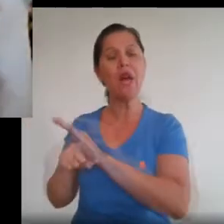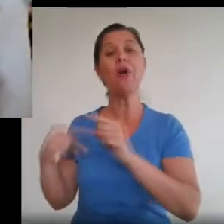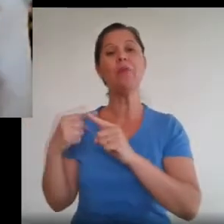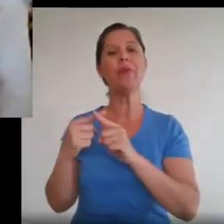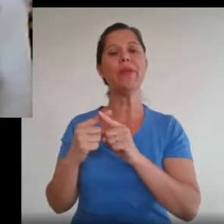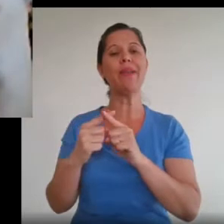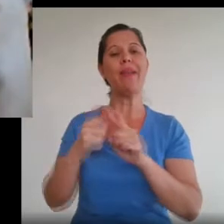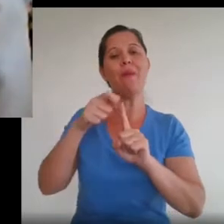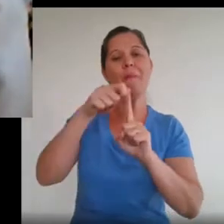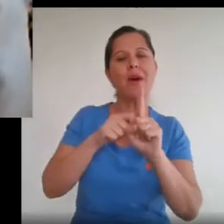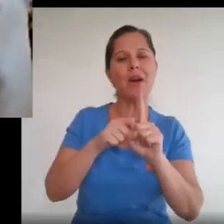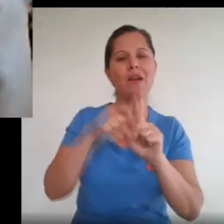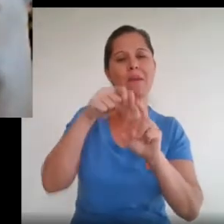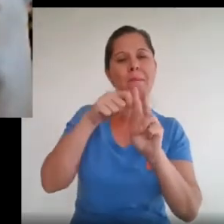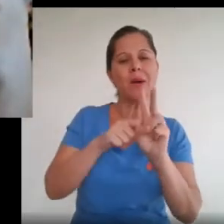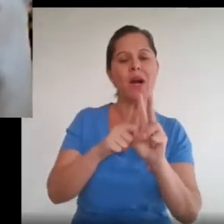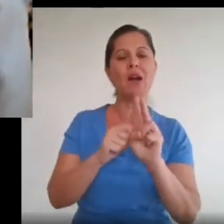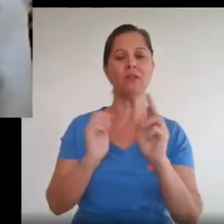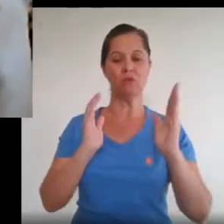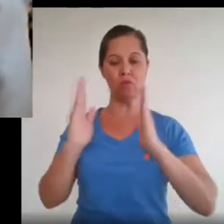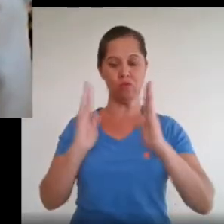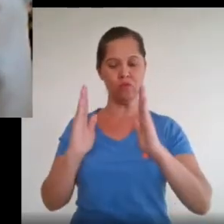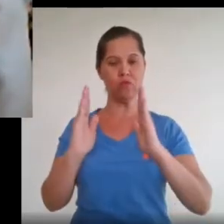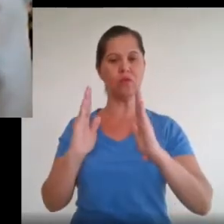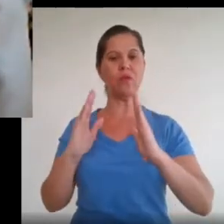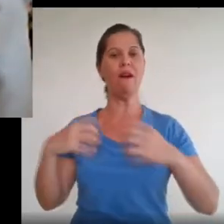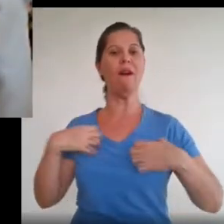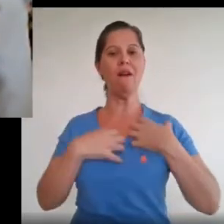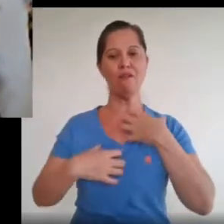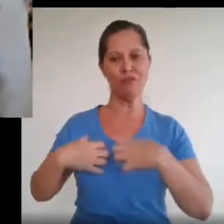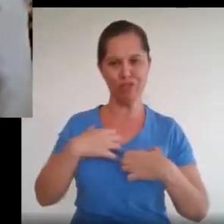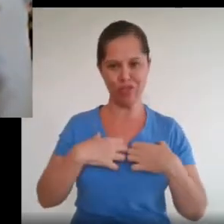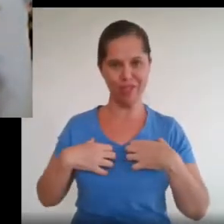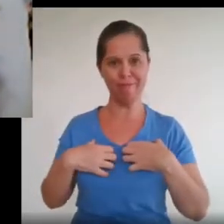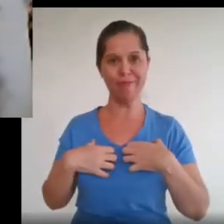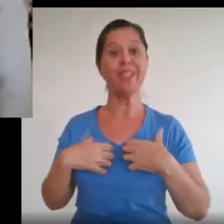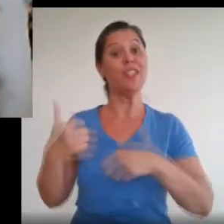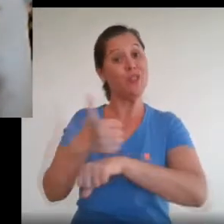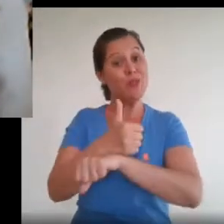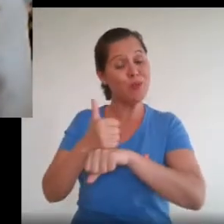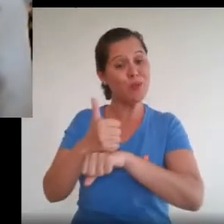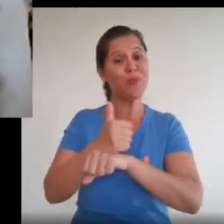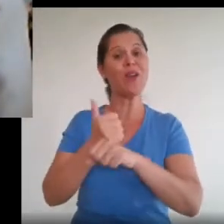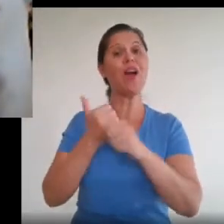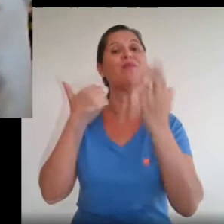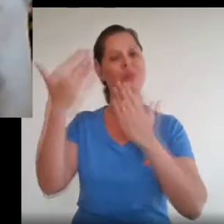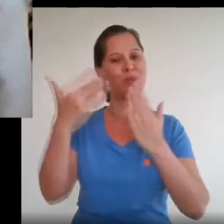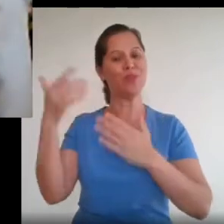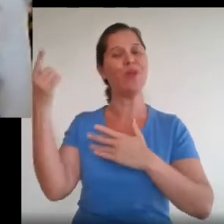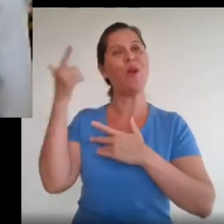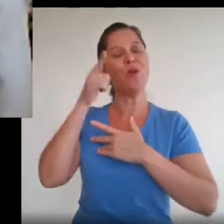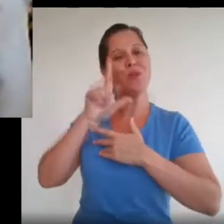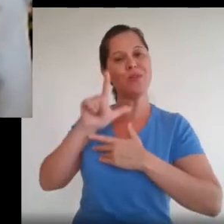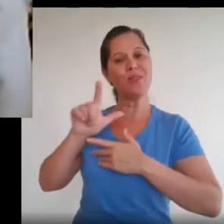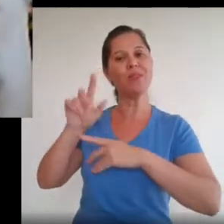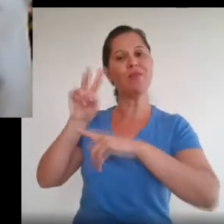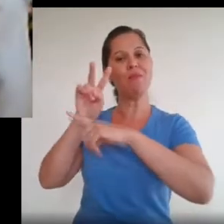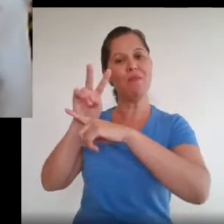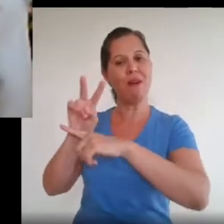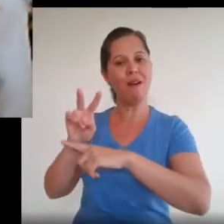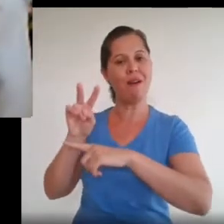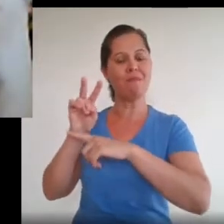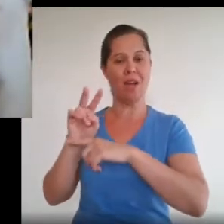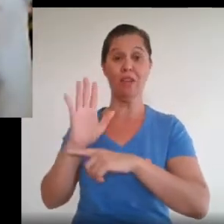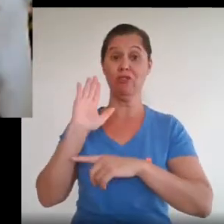de angústia e extrema ansiedade que a pandemia trouxe. Isso é um problema para a psicologia resolver. O segundo momento até trouxe, assim, vamos dizer